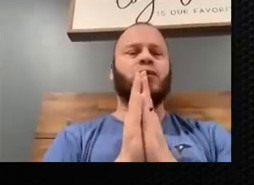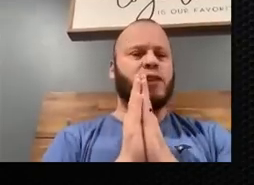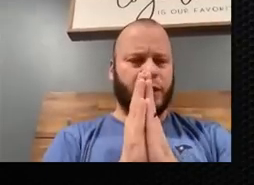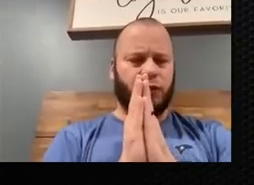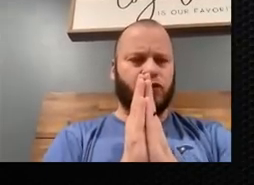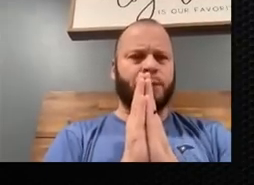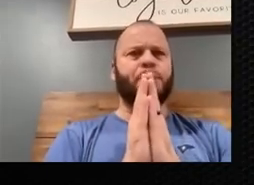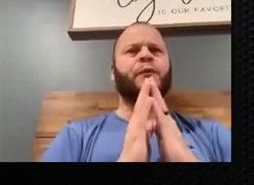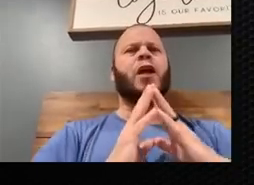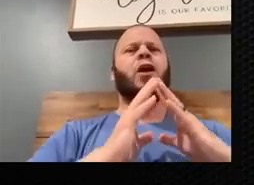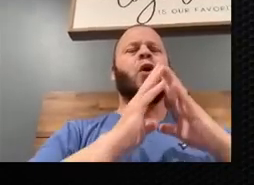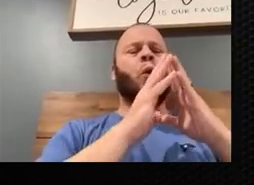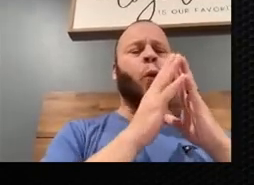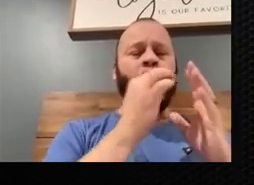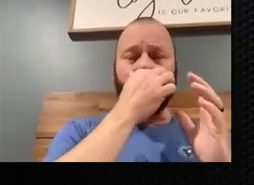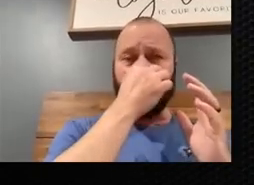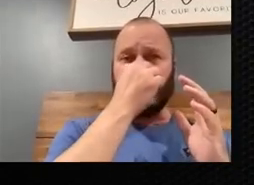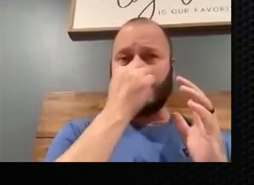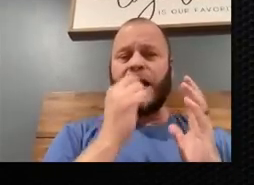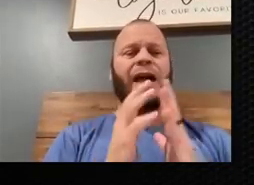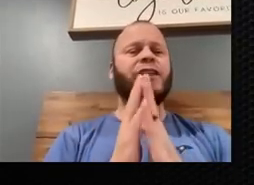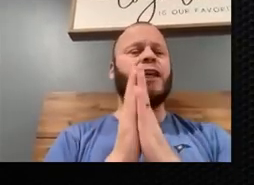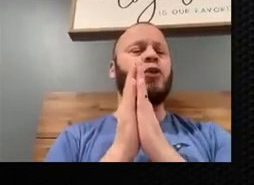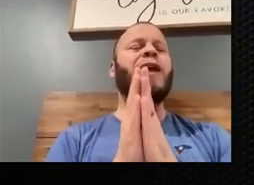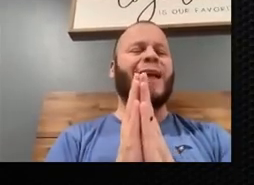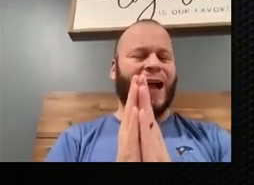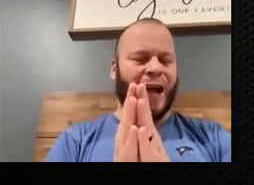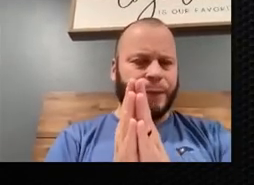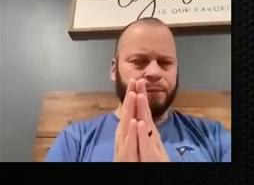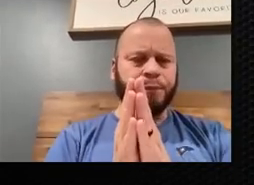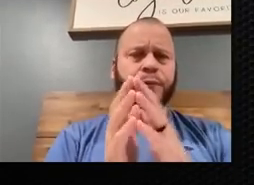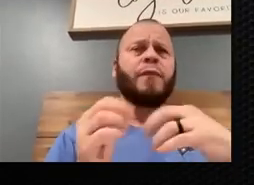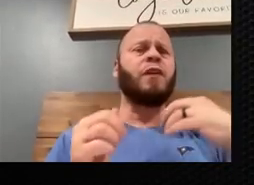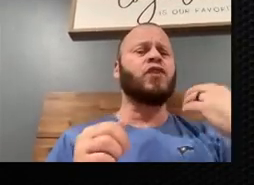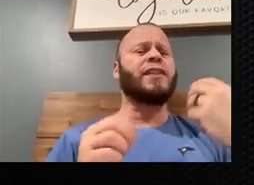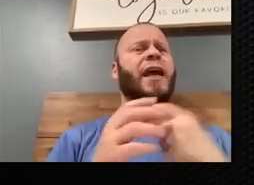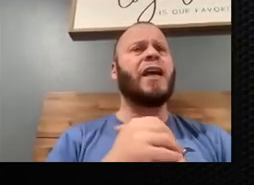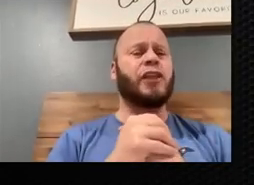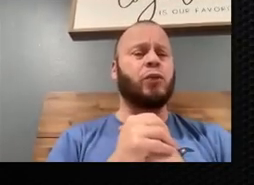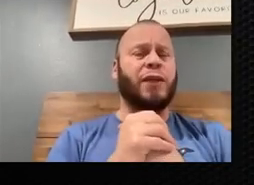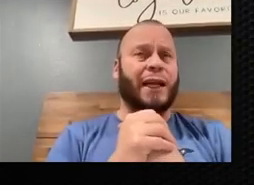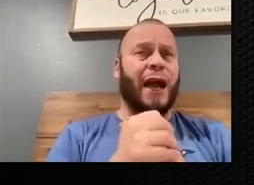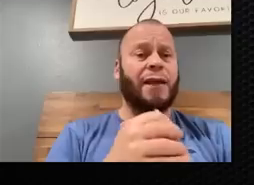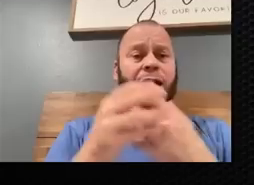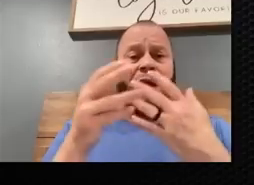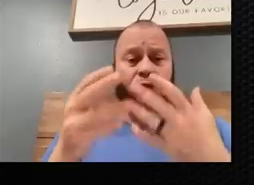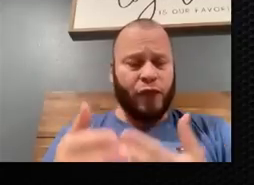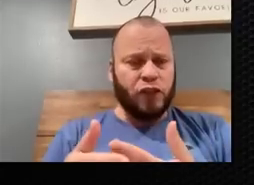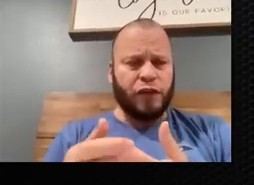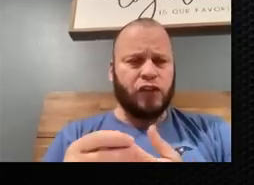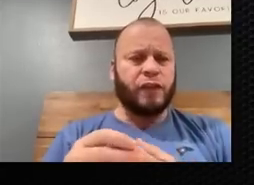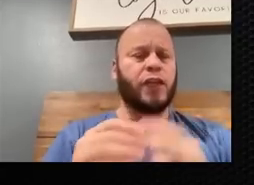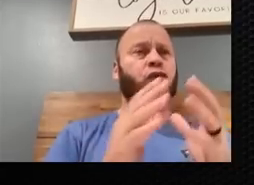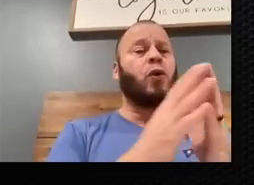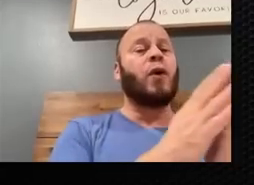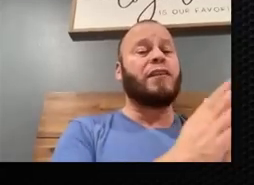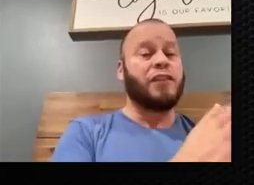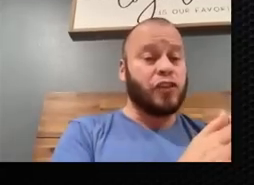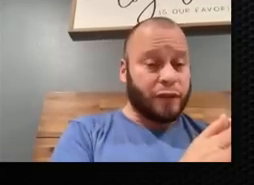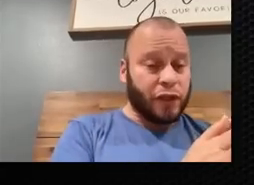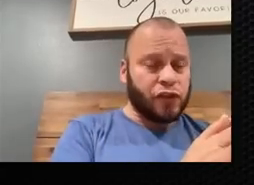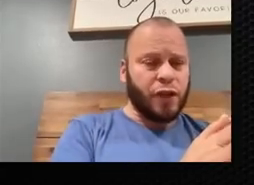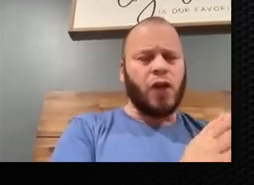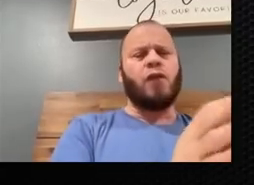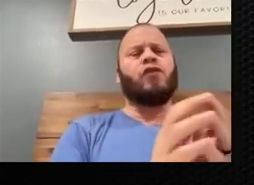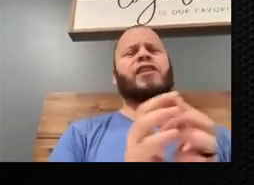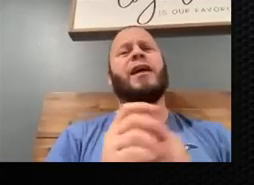diz pra mim o seguinte. Quando você acha que Lula cai? Você acha que Lula cai 20-23? Coloca